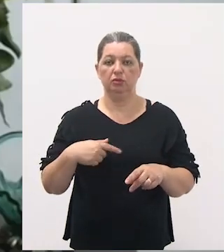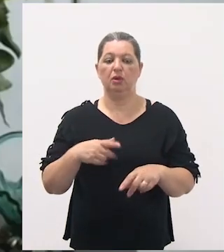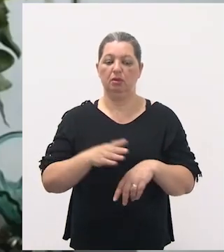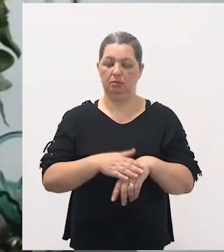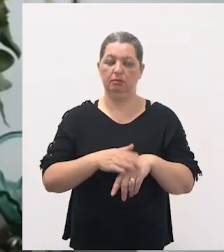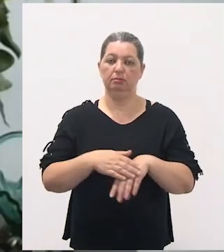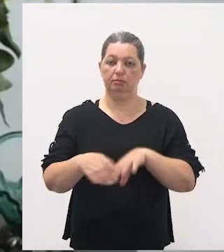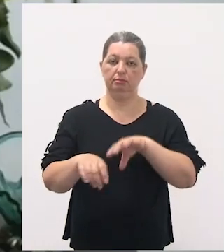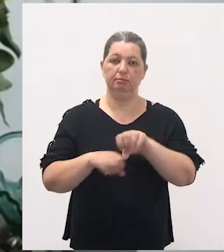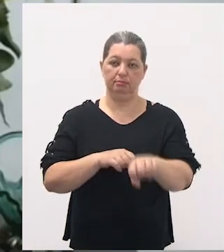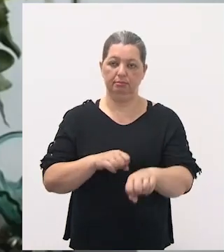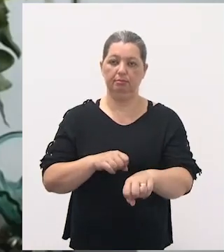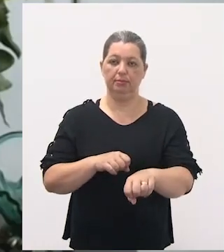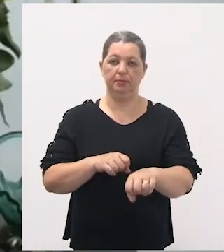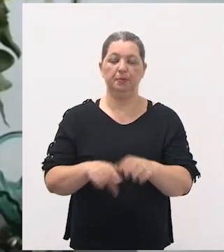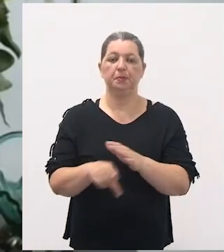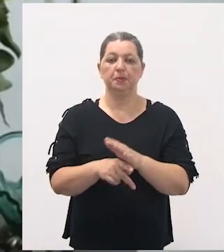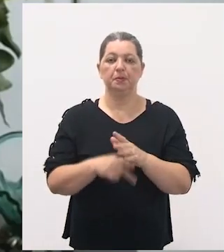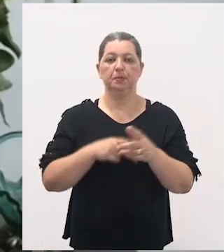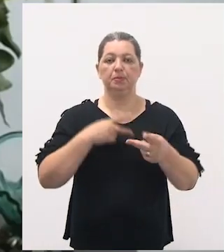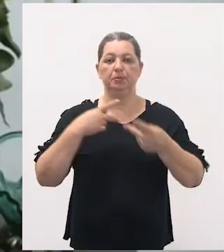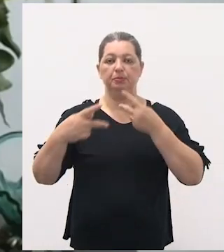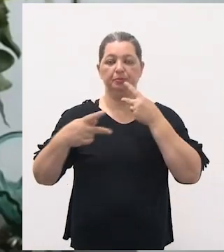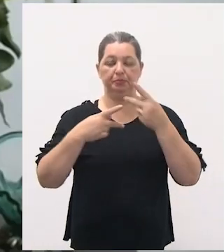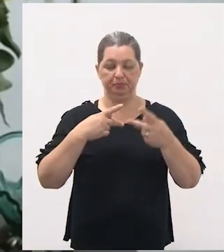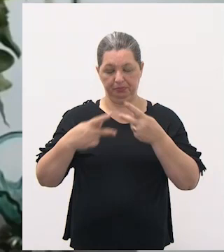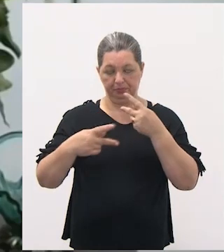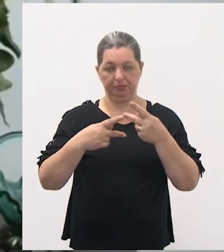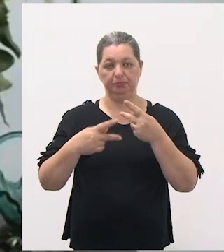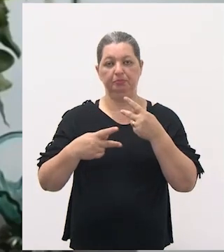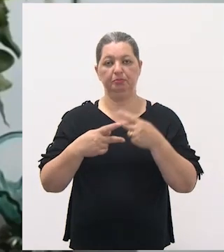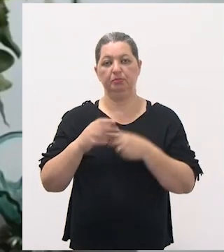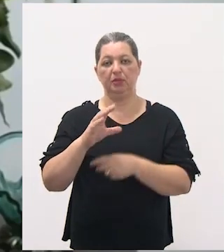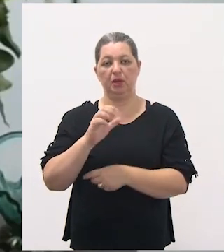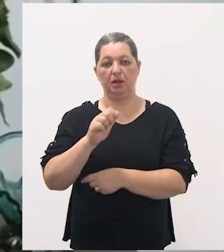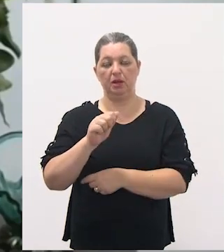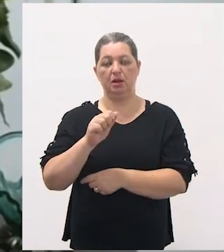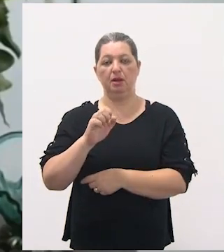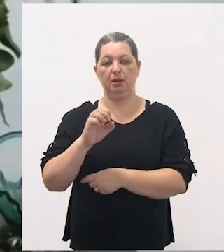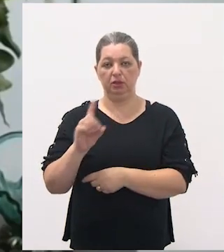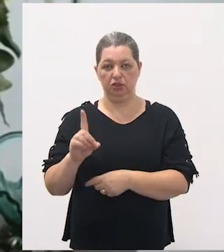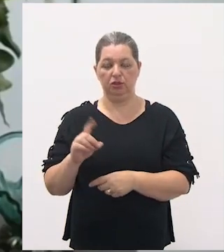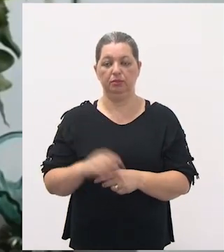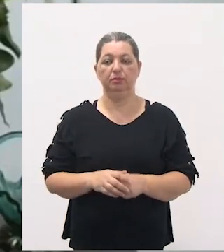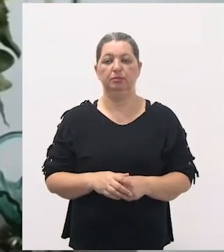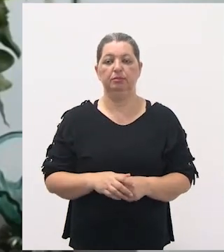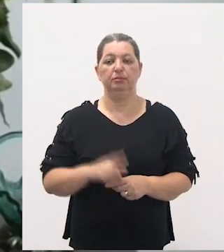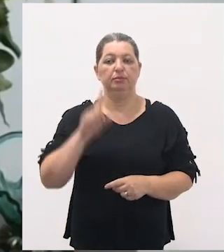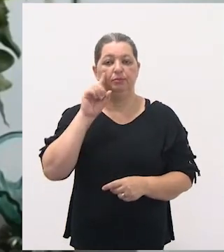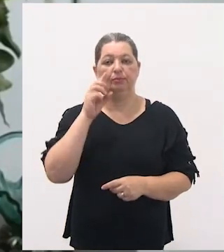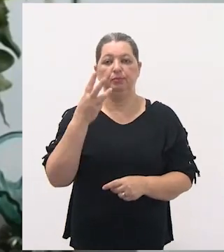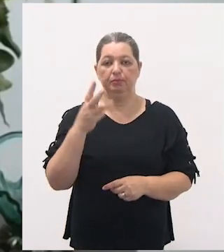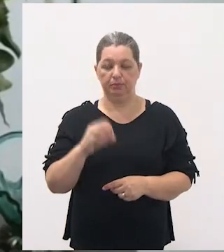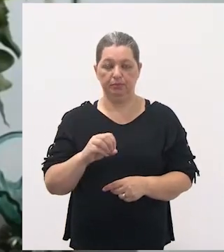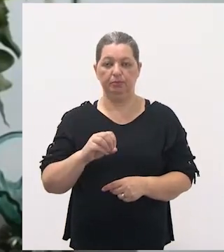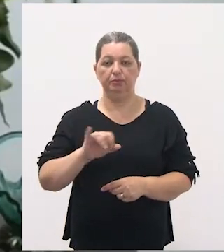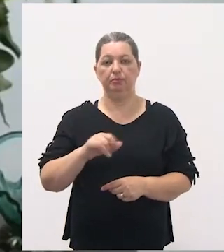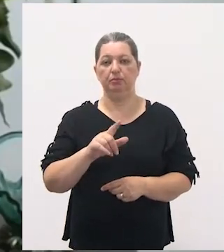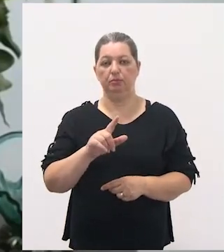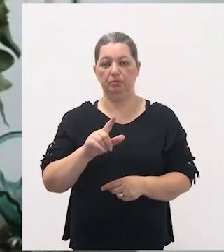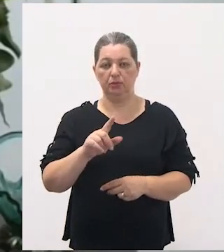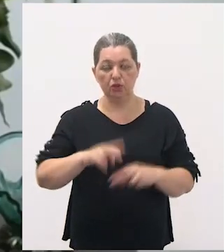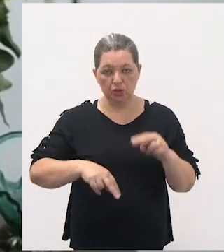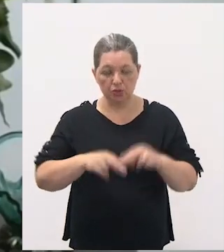formação navegando na plataforma do CAED. No dia 30 de junho, foi para a diretoria de ensino,